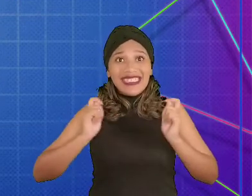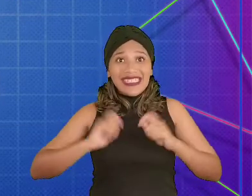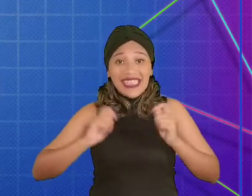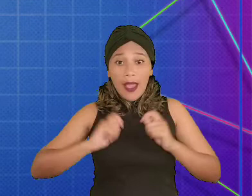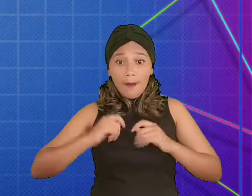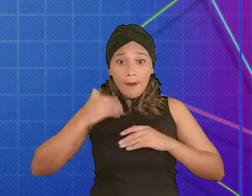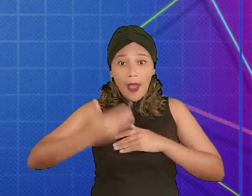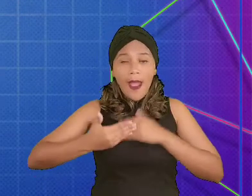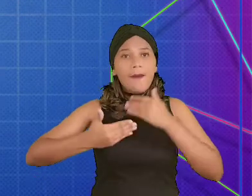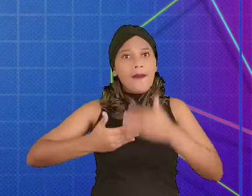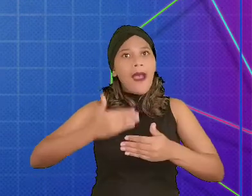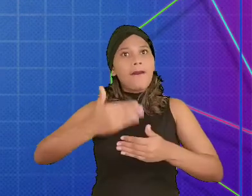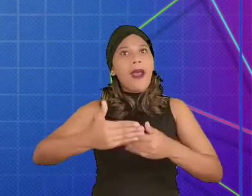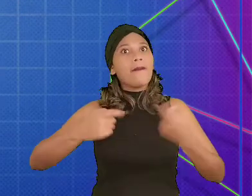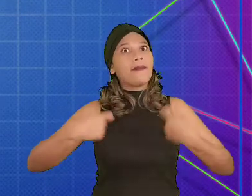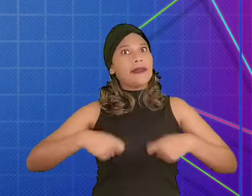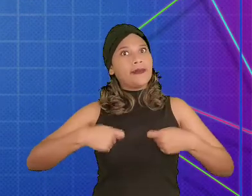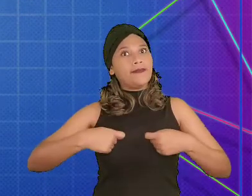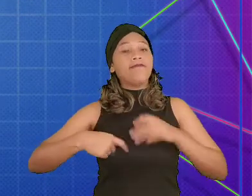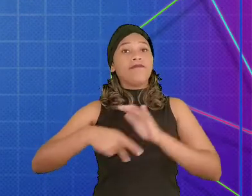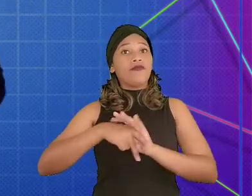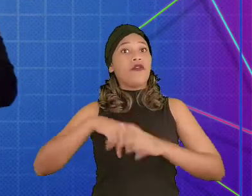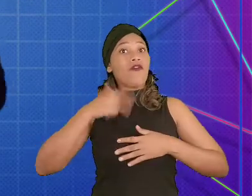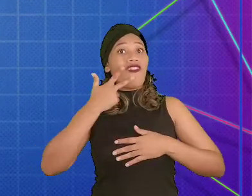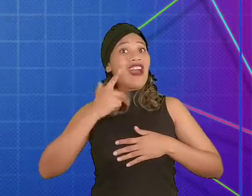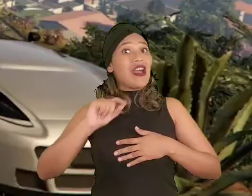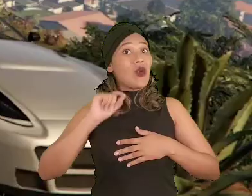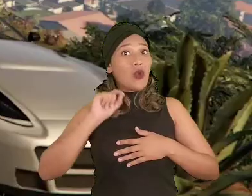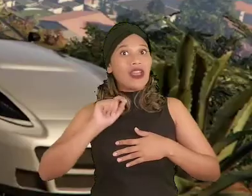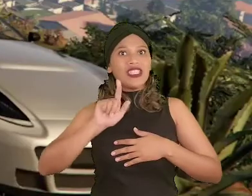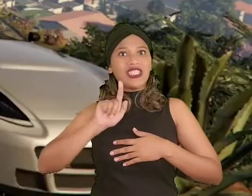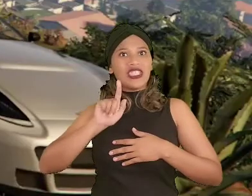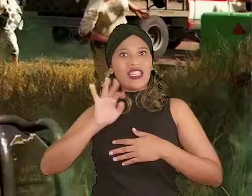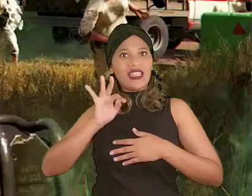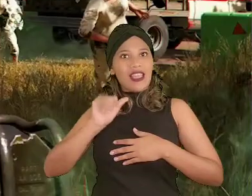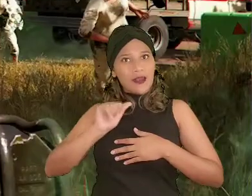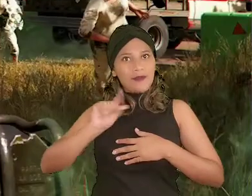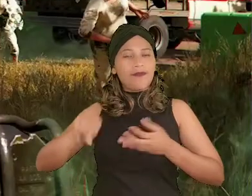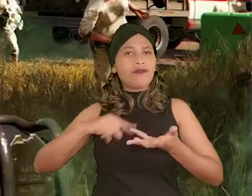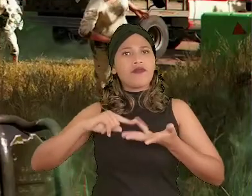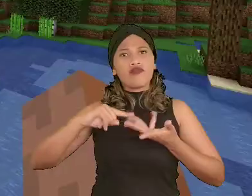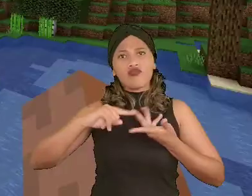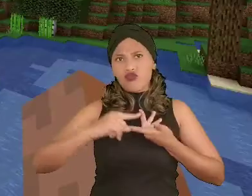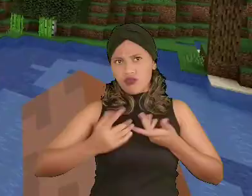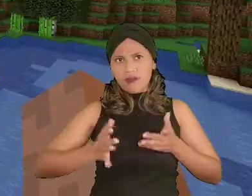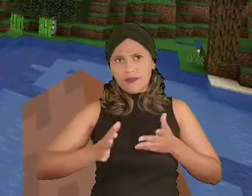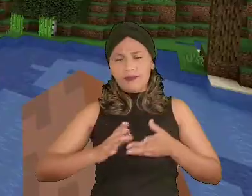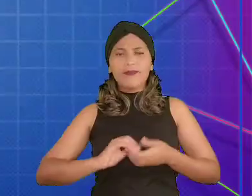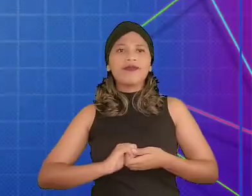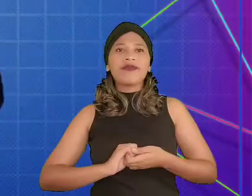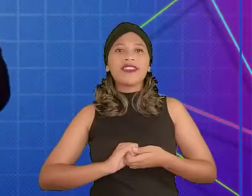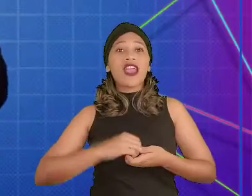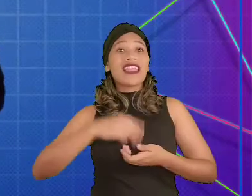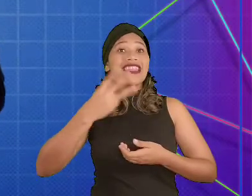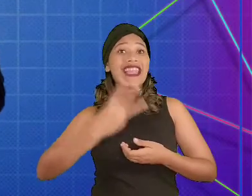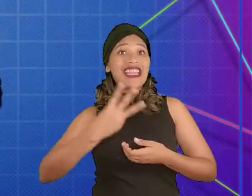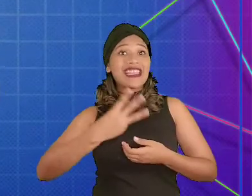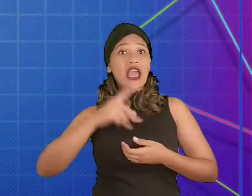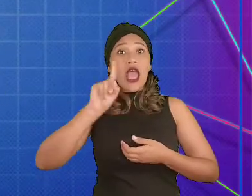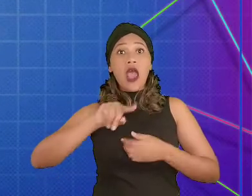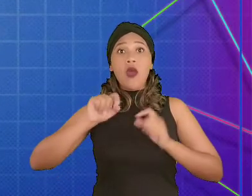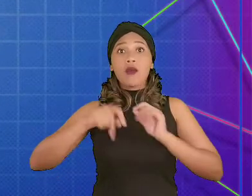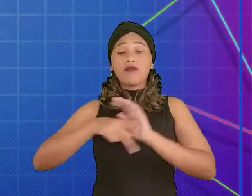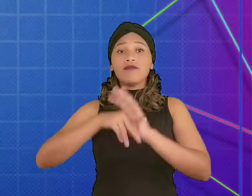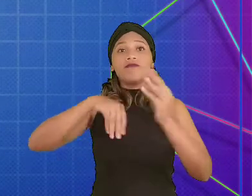conseguir prosseguir na narrativa. Aí, a gente está falando de jogos como GTA, Far Cry e Minecraft. O terceiro tipo